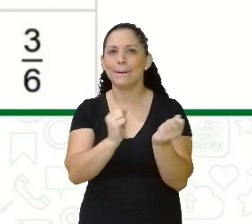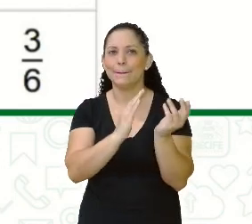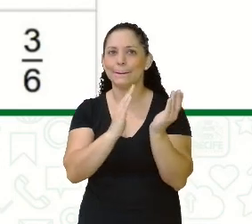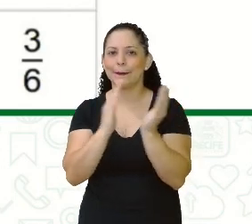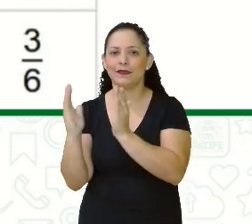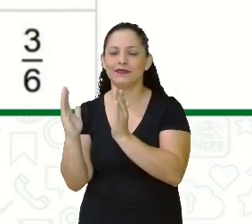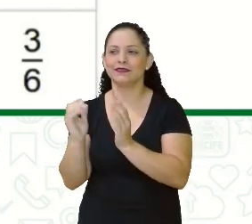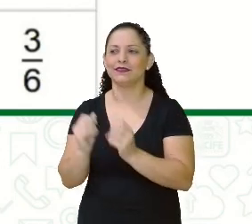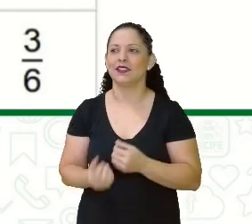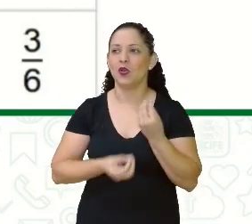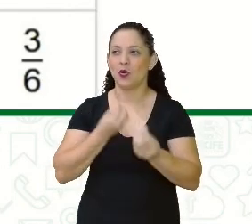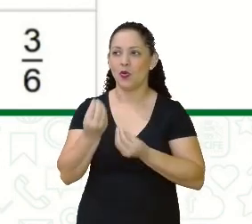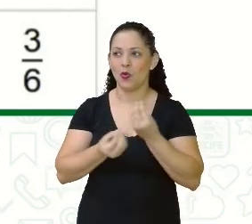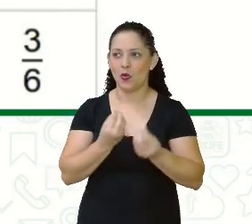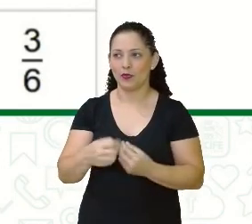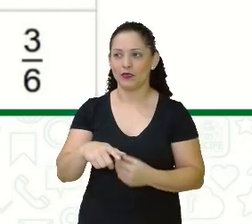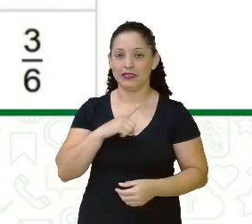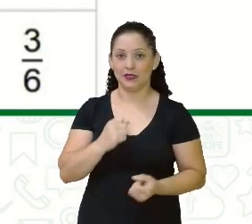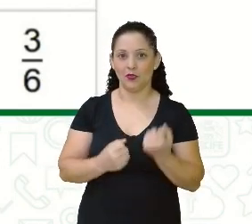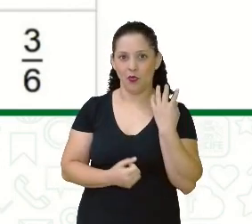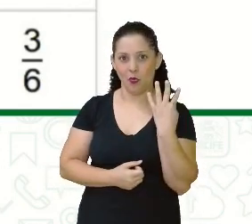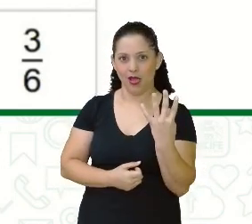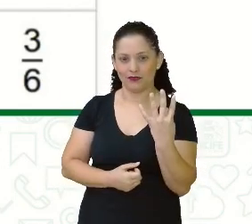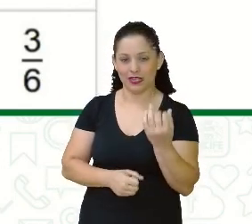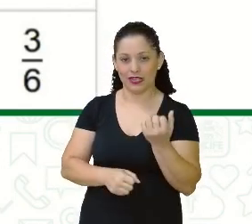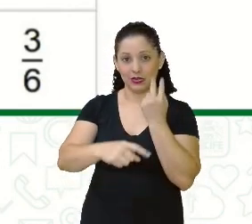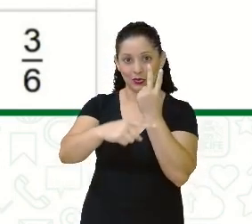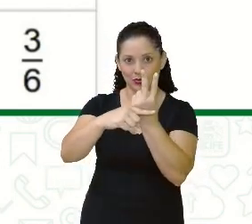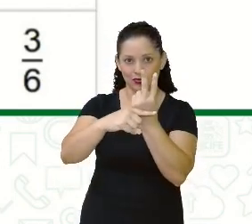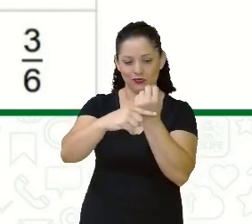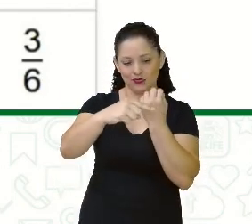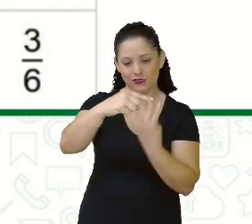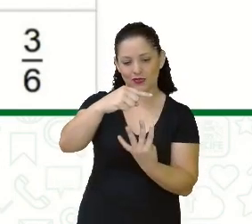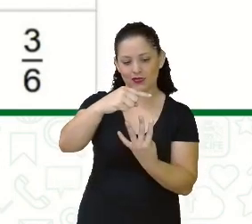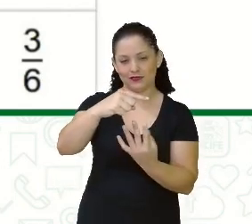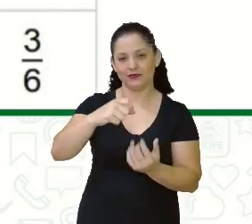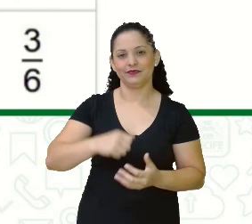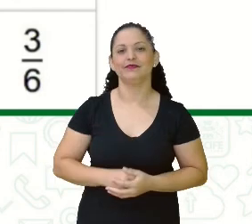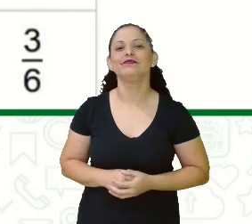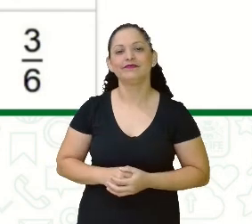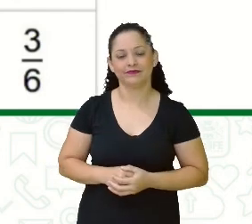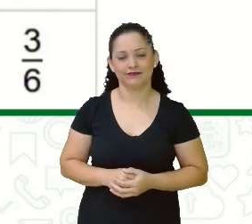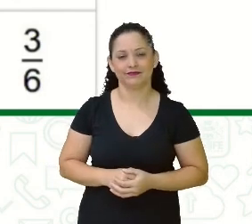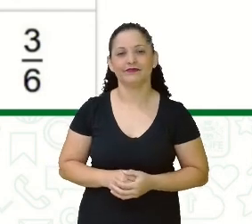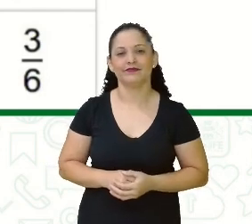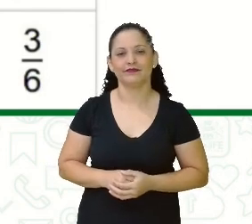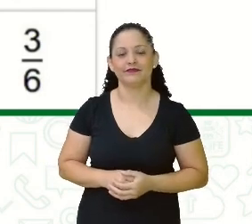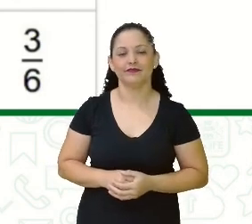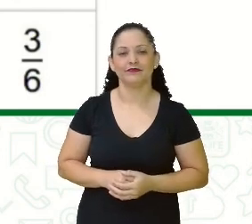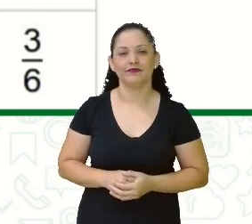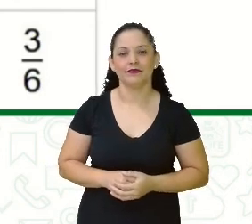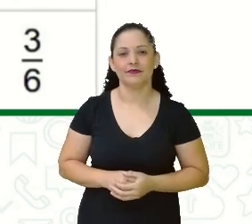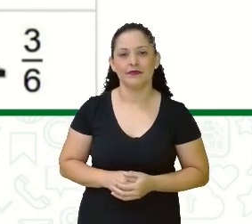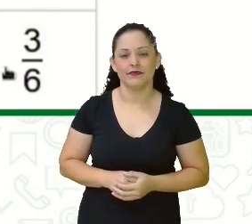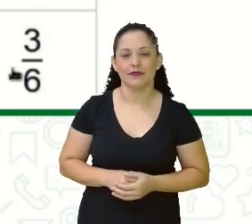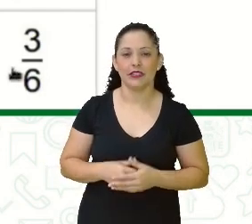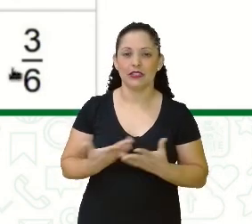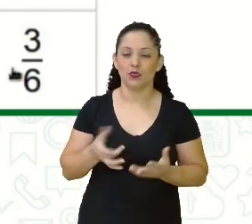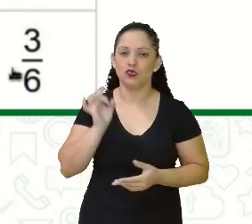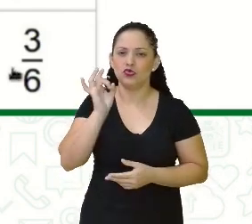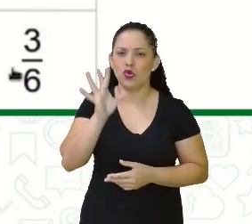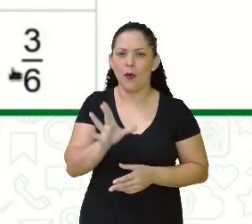aí. Tá vendo? Eram 4 partes, 2 estão pintadas, certo? Só para lembrar um pouquinho de fração, isso